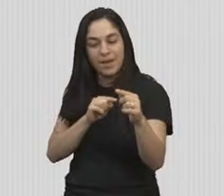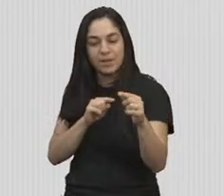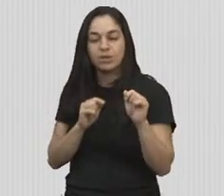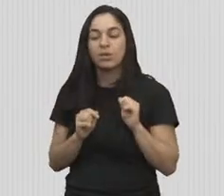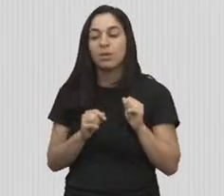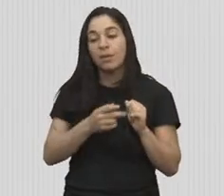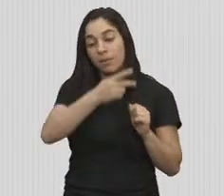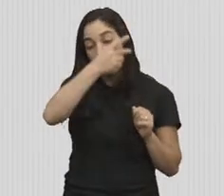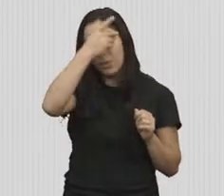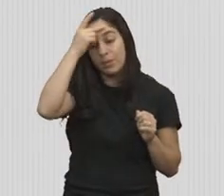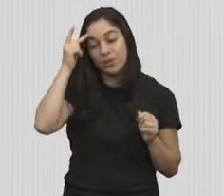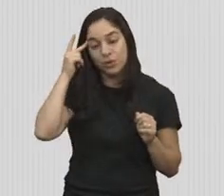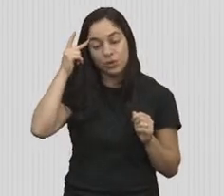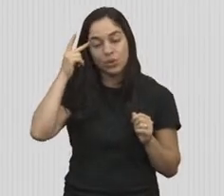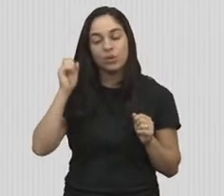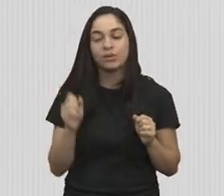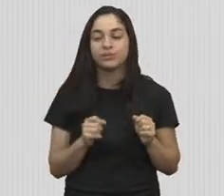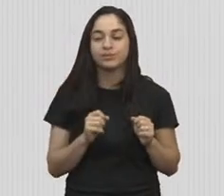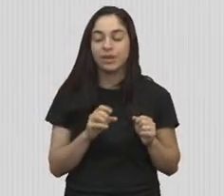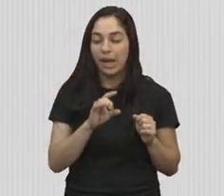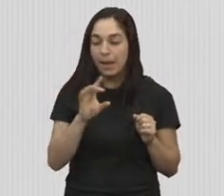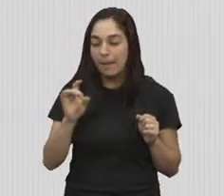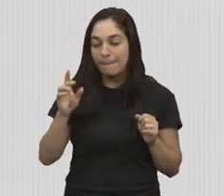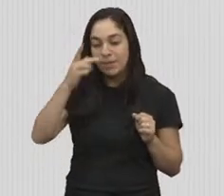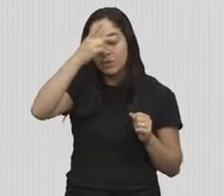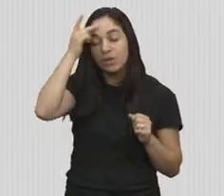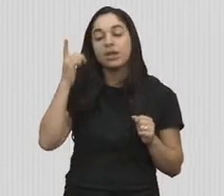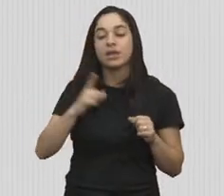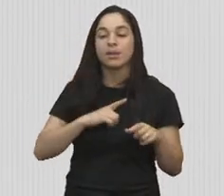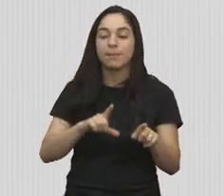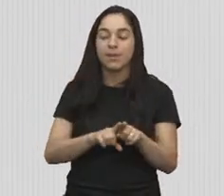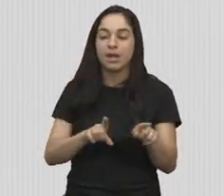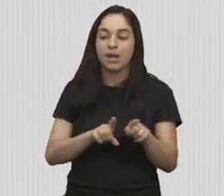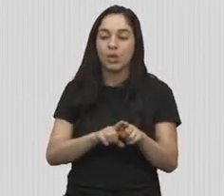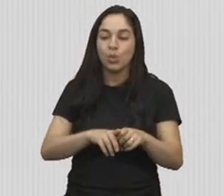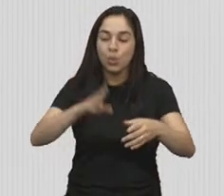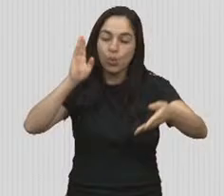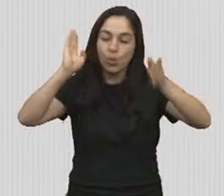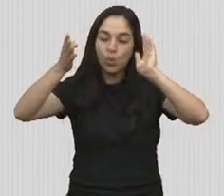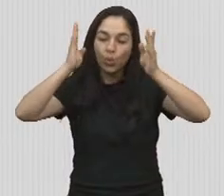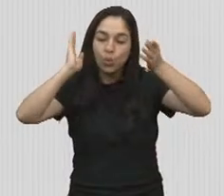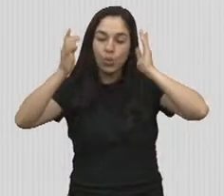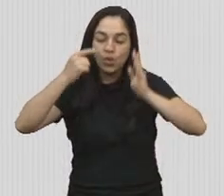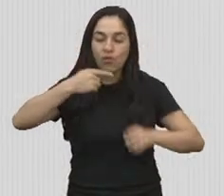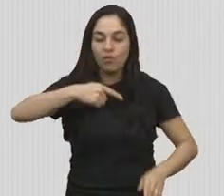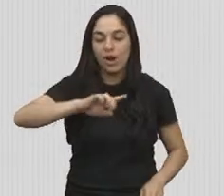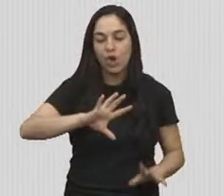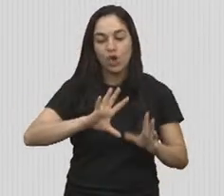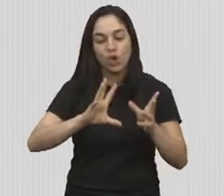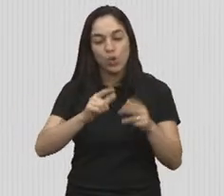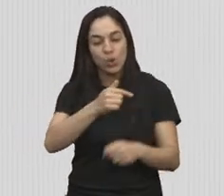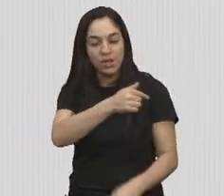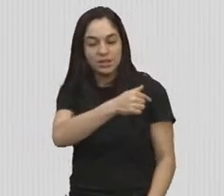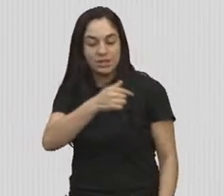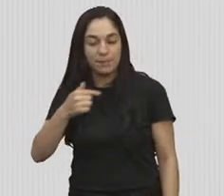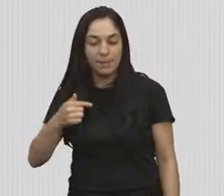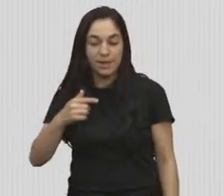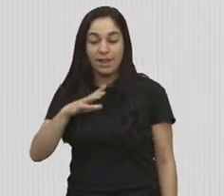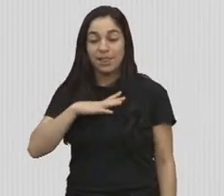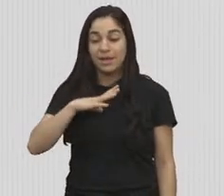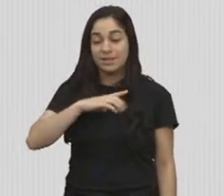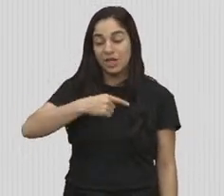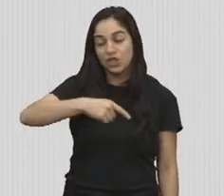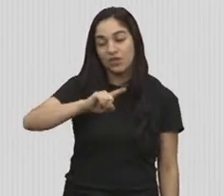Além disso, a gente tem o catatreco, que faz a coleta semanal na cidade. Segunda